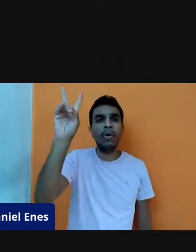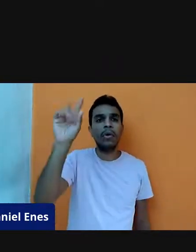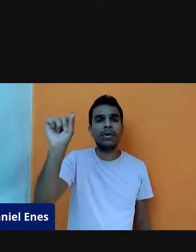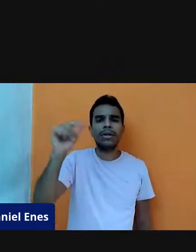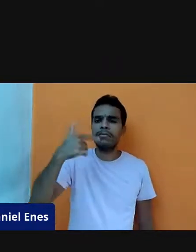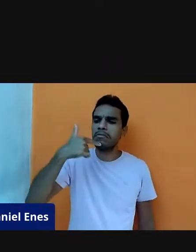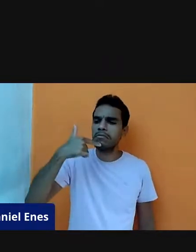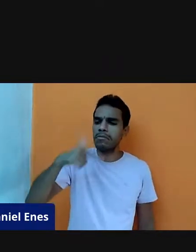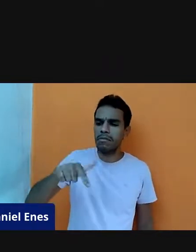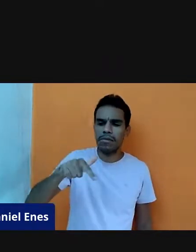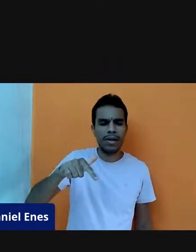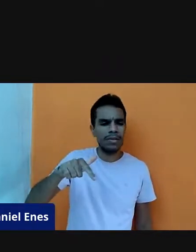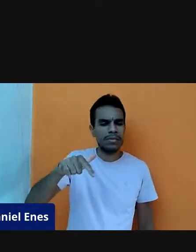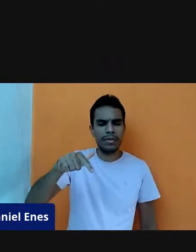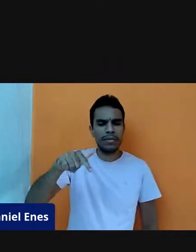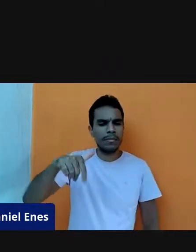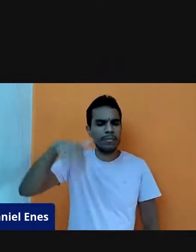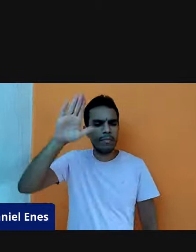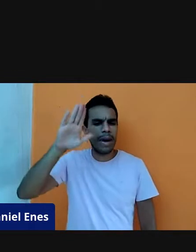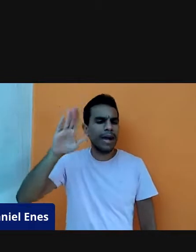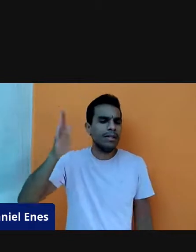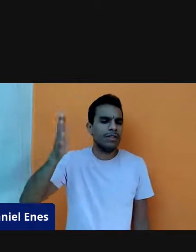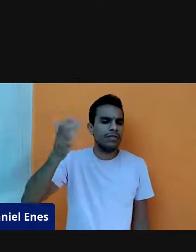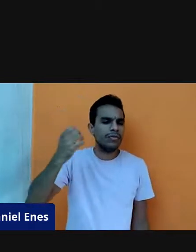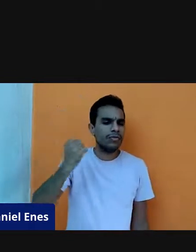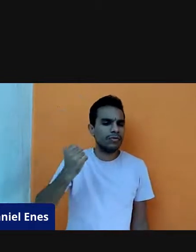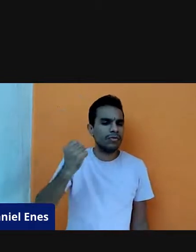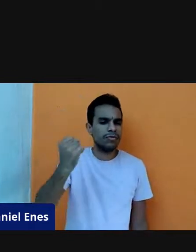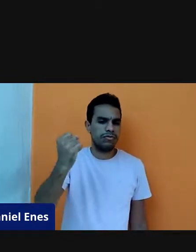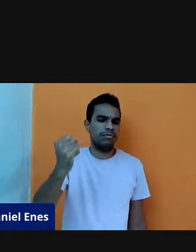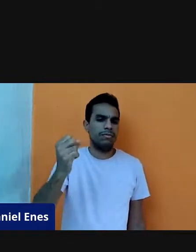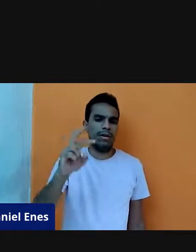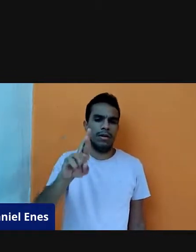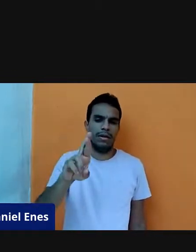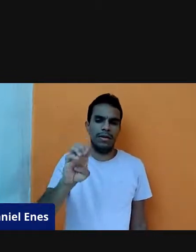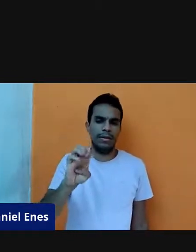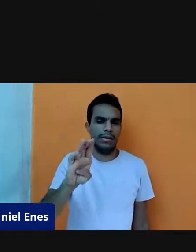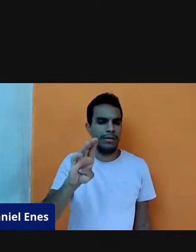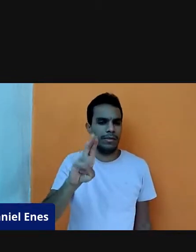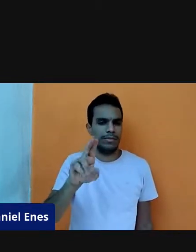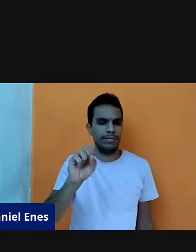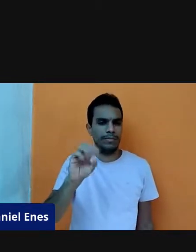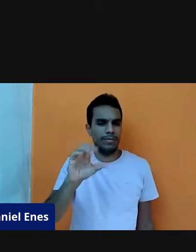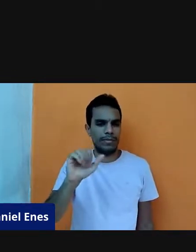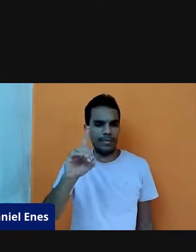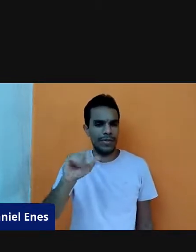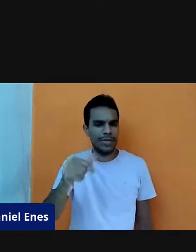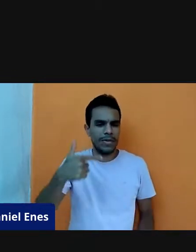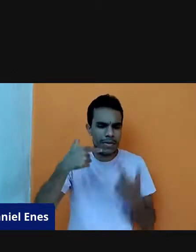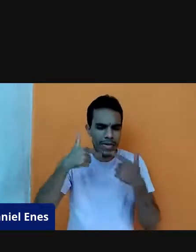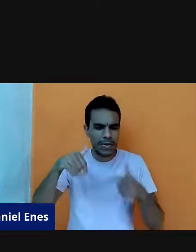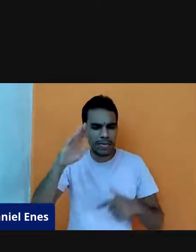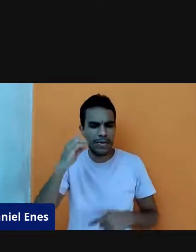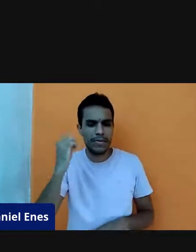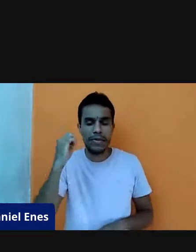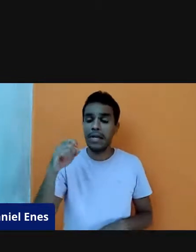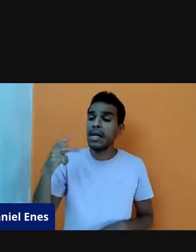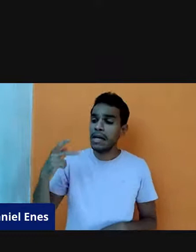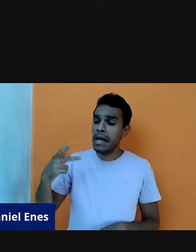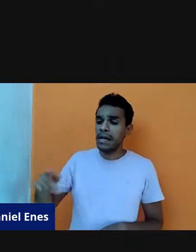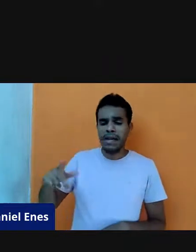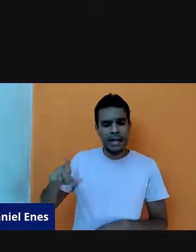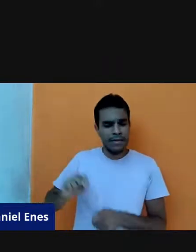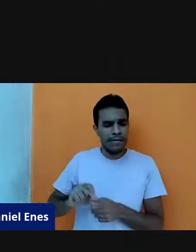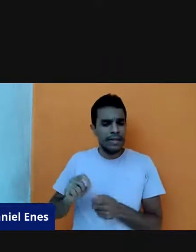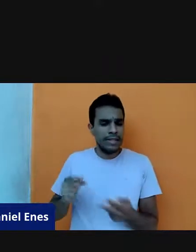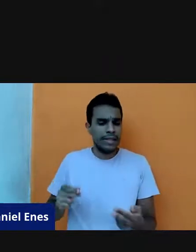mais rebuscada, né? Uma linguagem mais rebuscada, né? E João Cabral também vai fazê-lo, né? Então, vai ter o retorno do